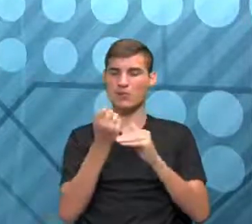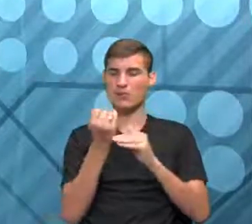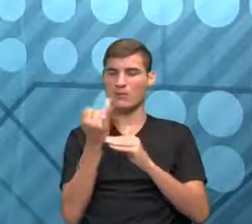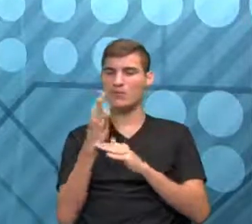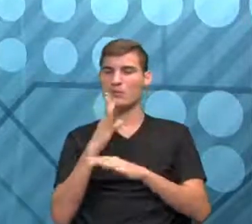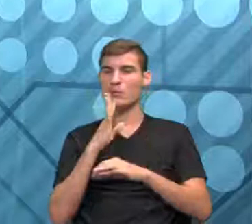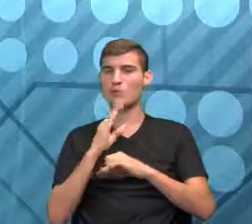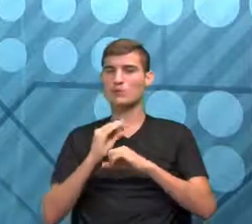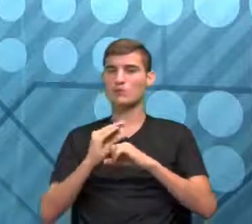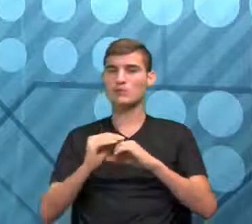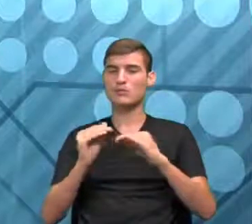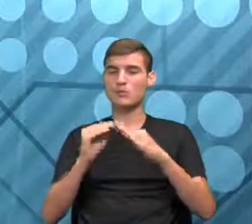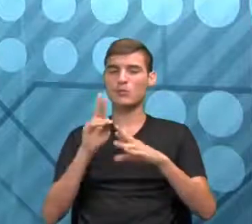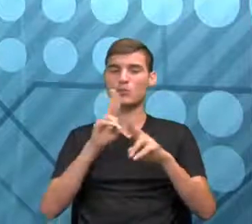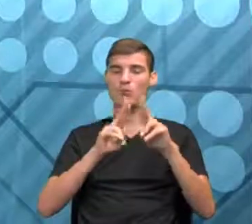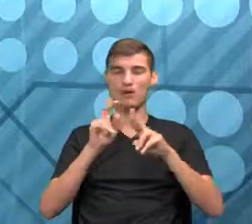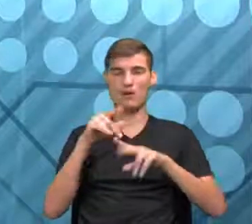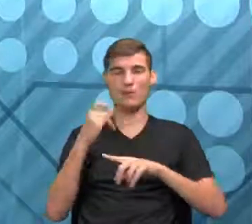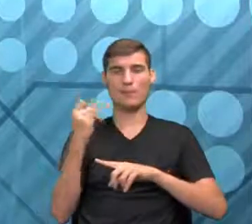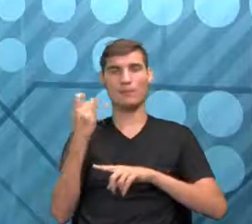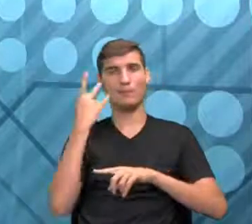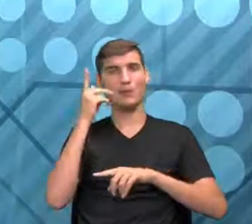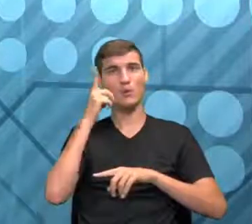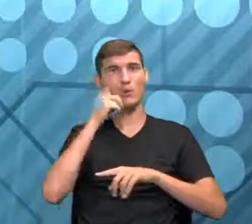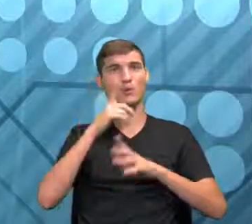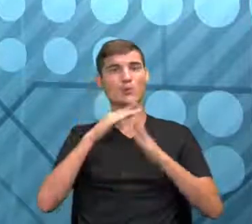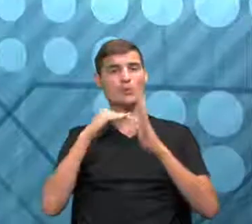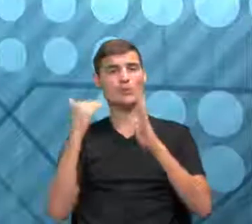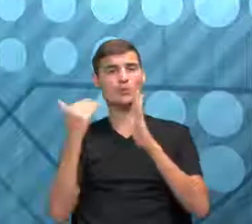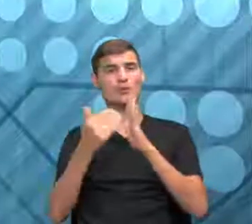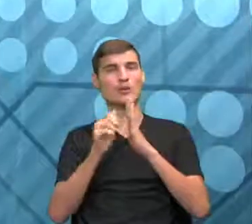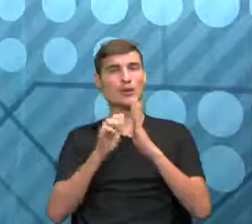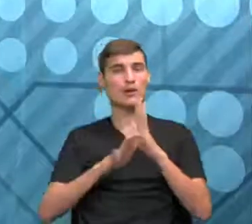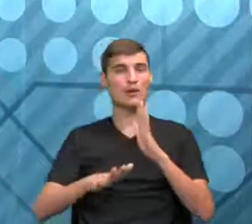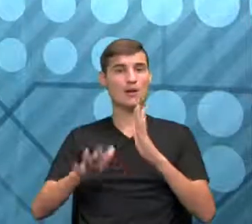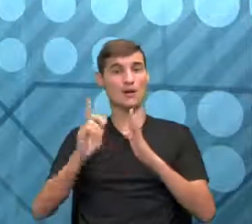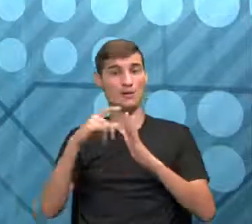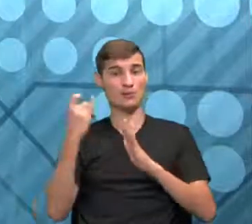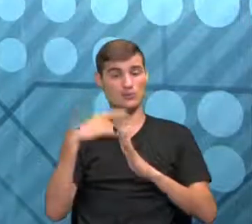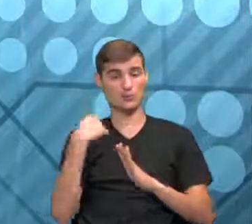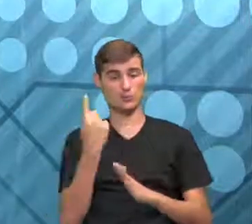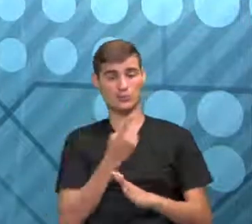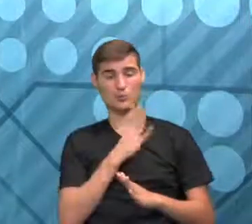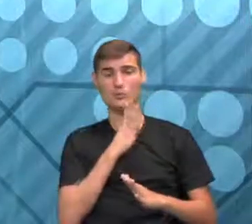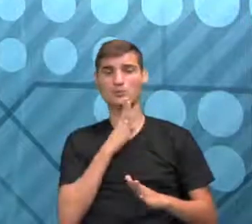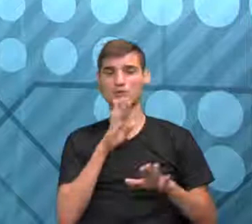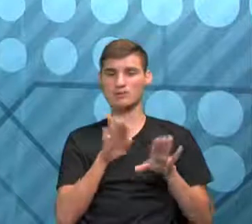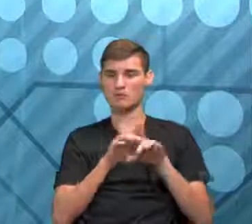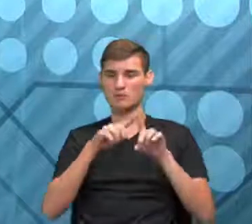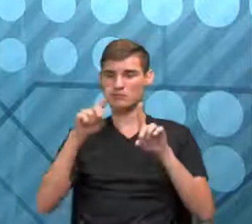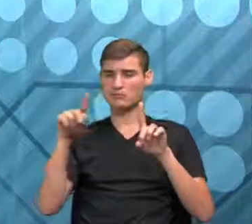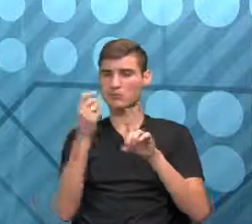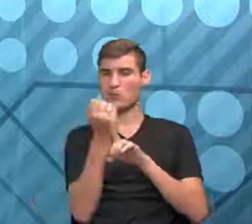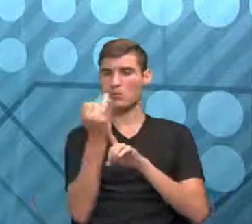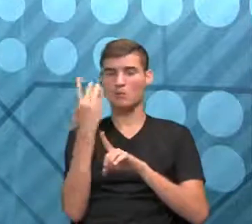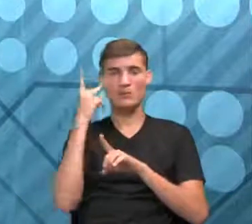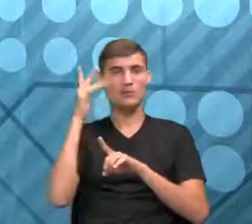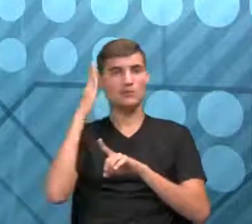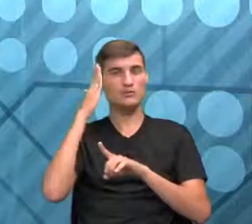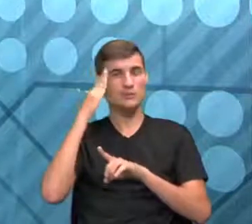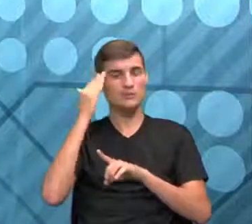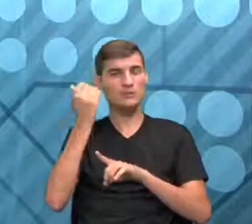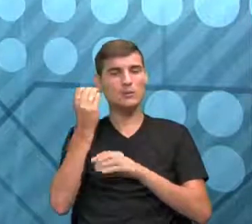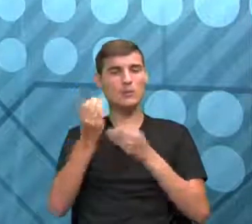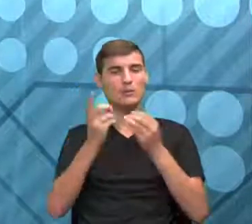conhecimento do espectro eletromagnético ele é muito importante para todas as áreas. É importante a gente conhecer as ondas eletromagnéticas para saber como que elas